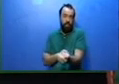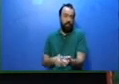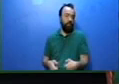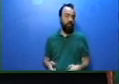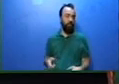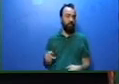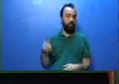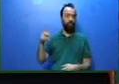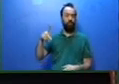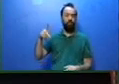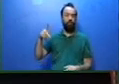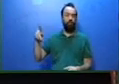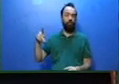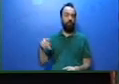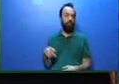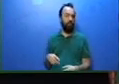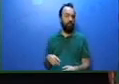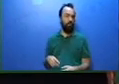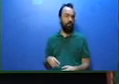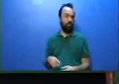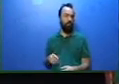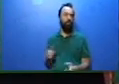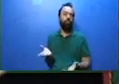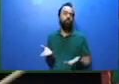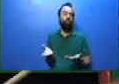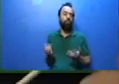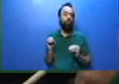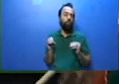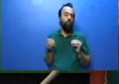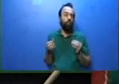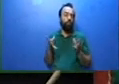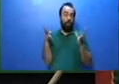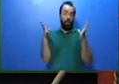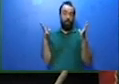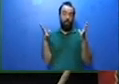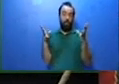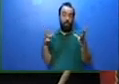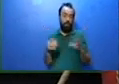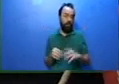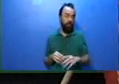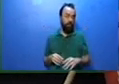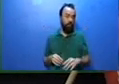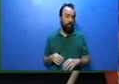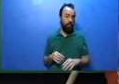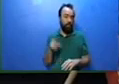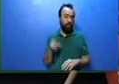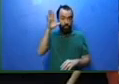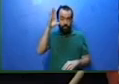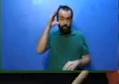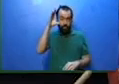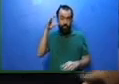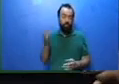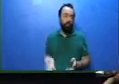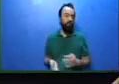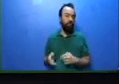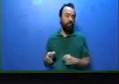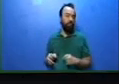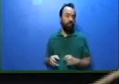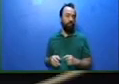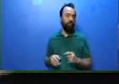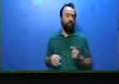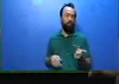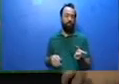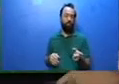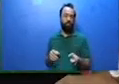olha a professora, ó, tá com cara do quê? Está espantada, curiosa também, né? O que o Chico Bento